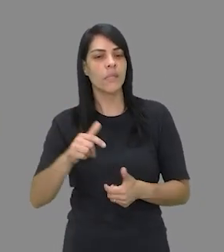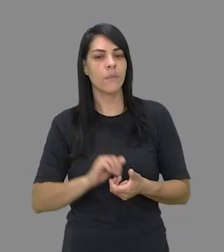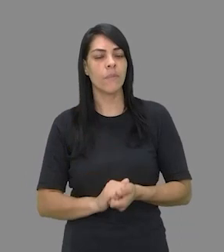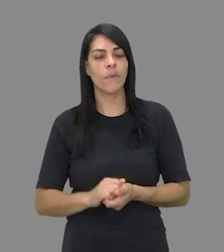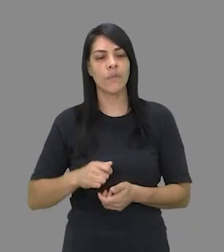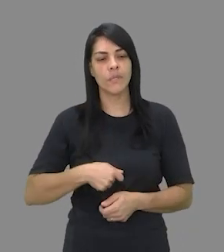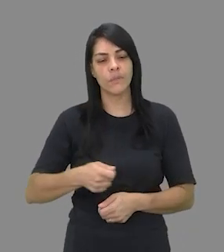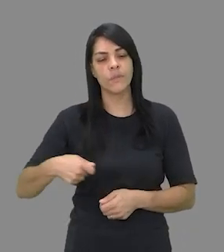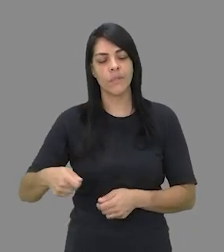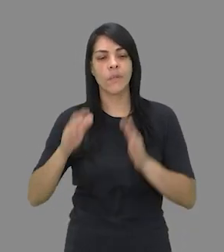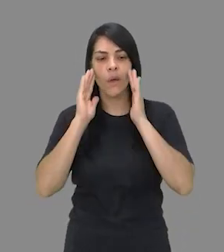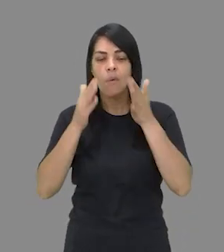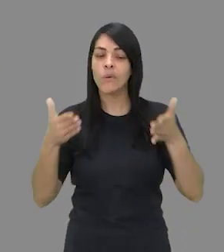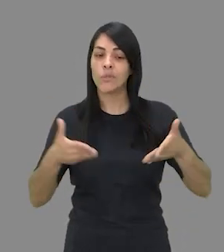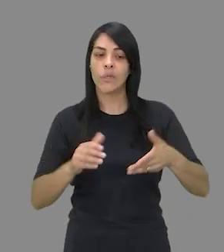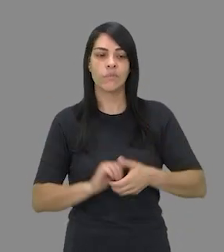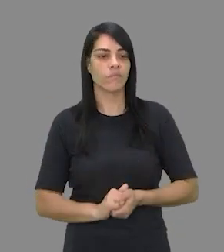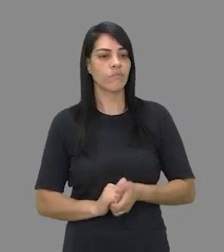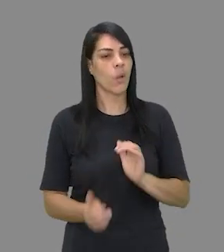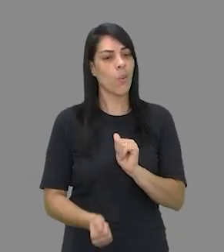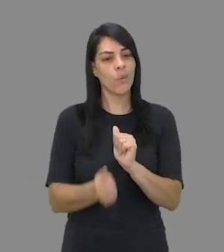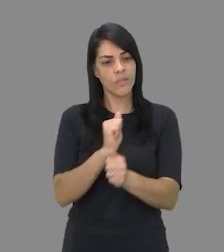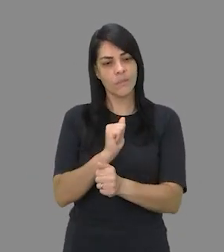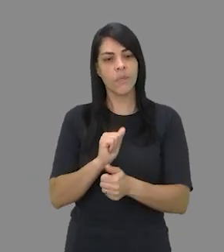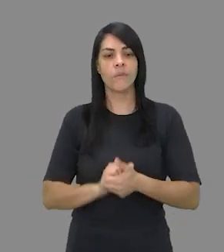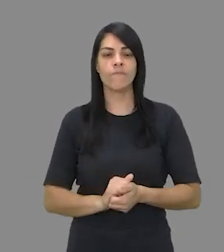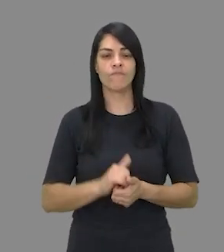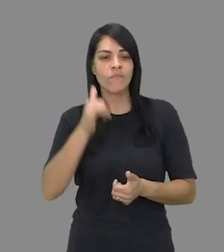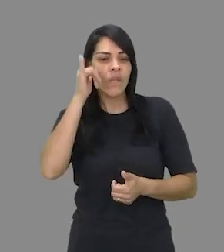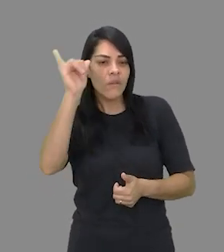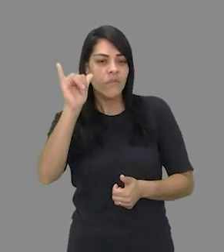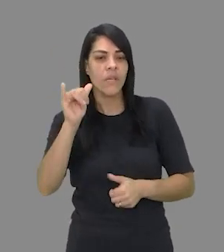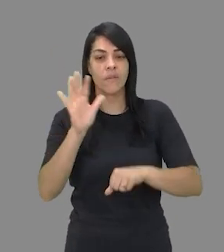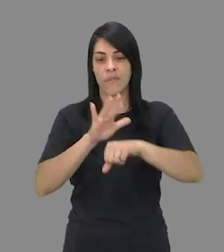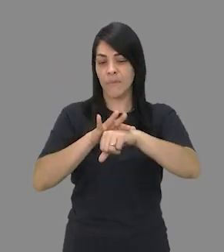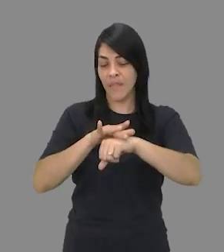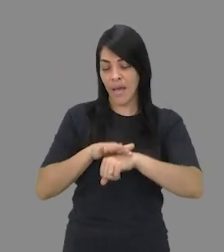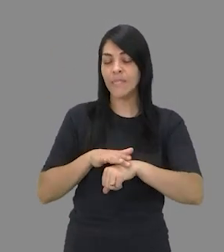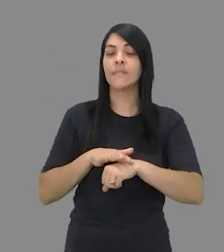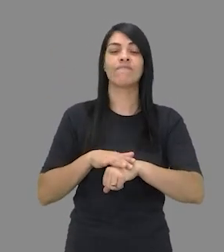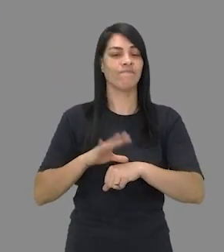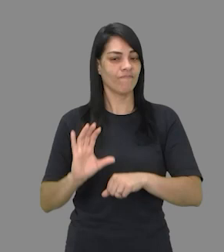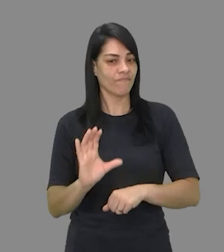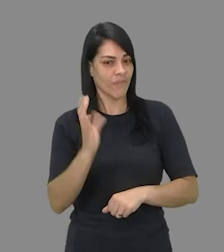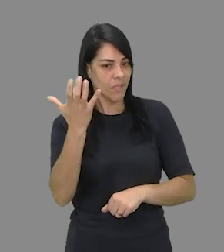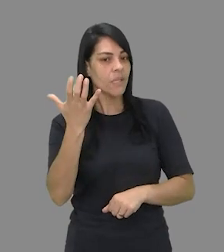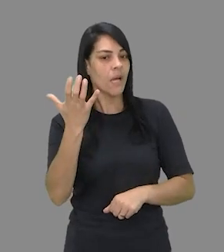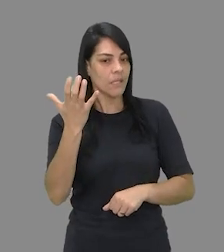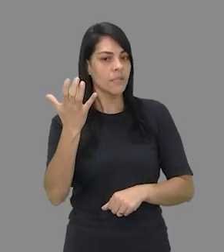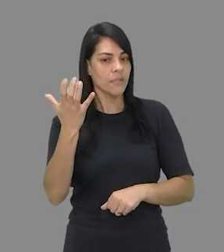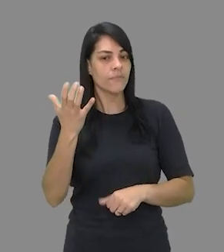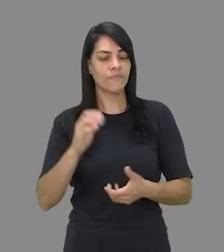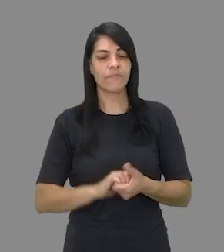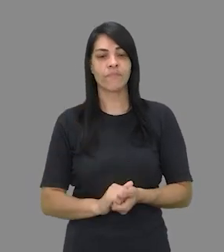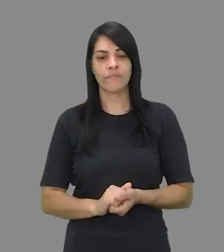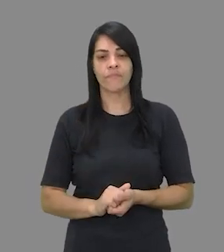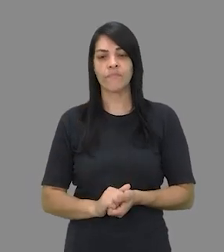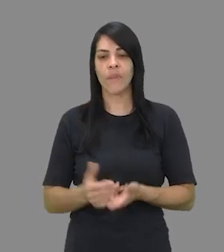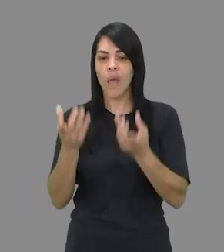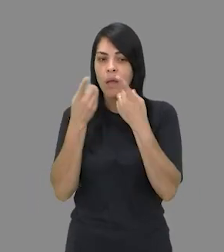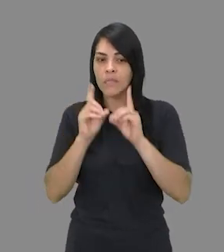que é o nosso foco de hoje. O esporte previne as enfermidades secundárias